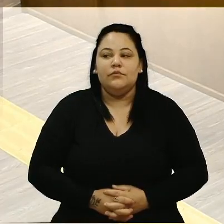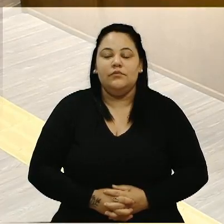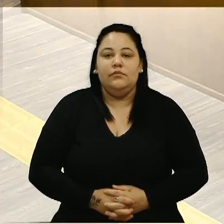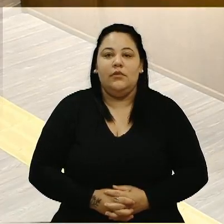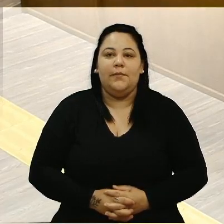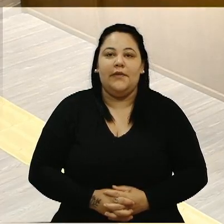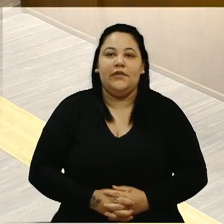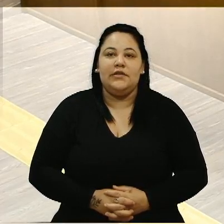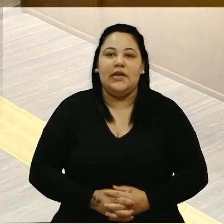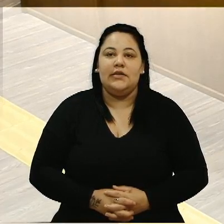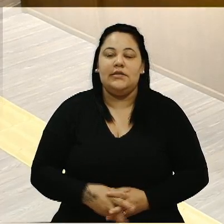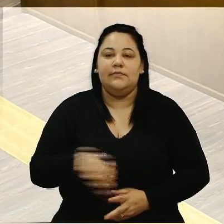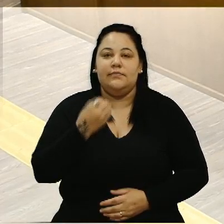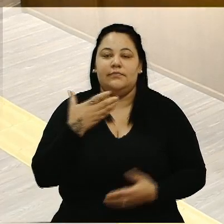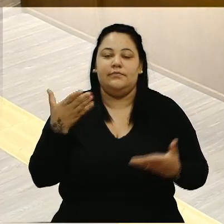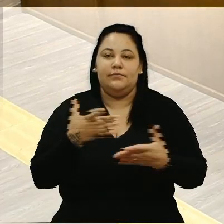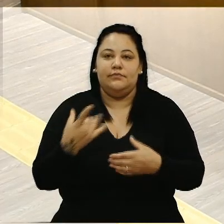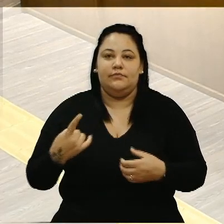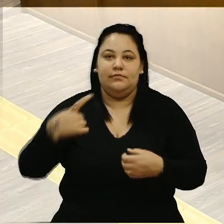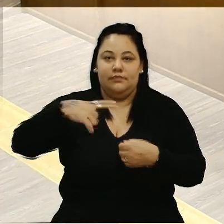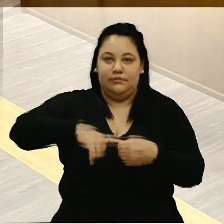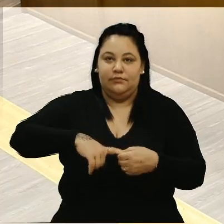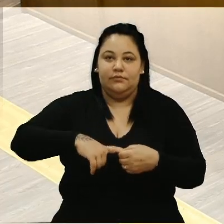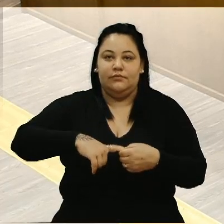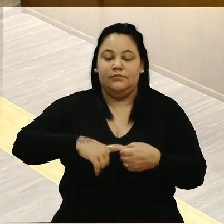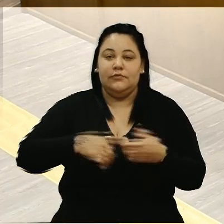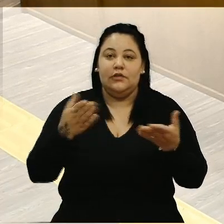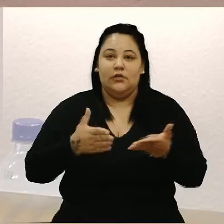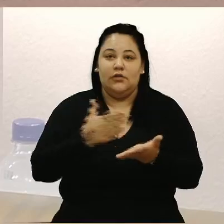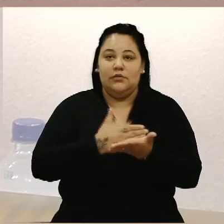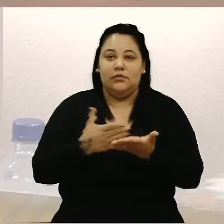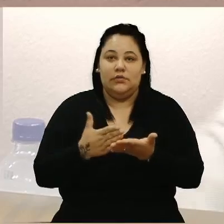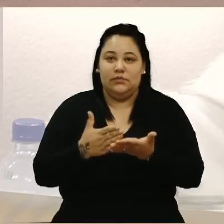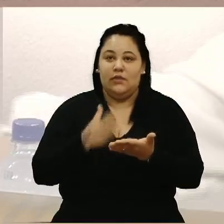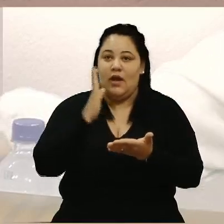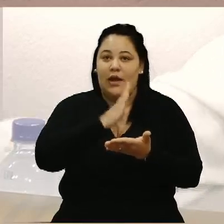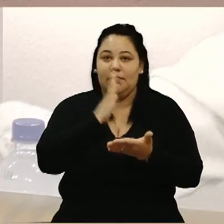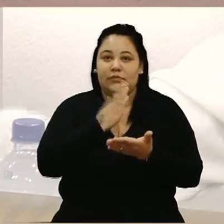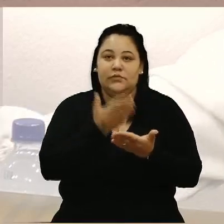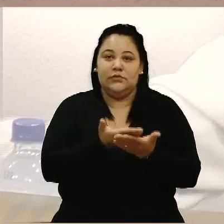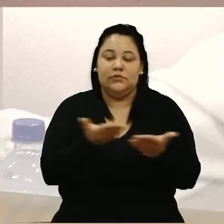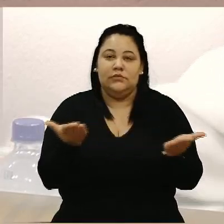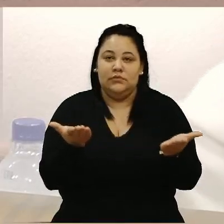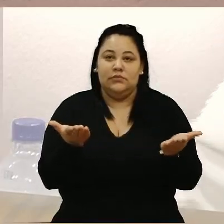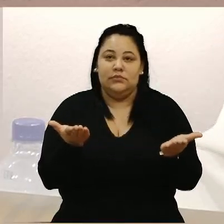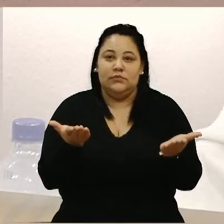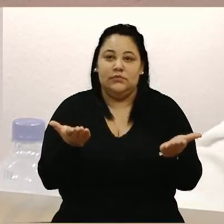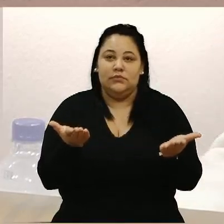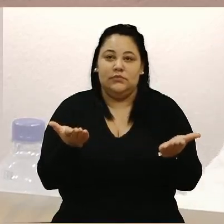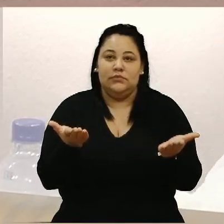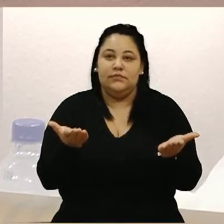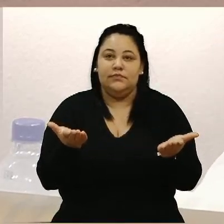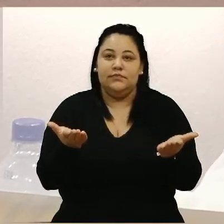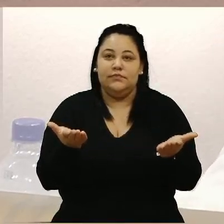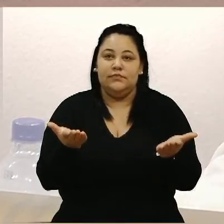Muito bem, nós estamos de volta e vamos passar imediatamente ao espaço